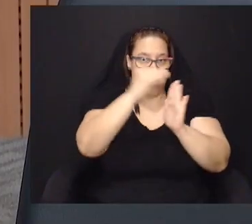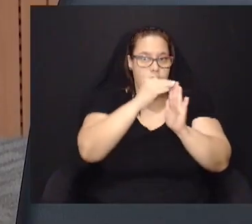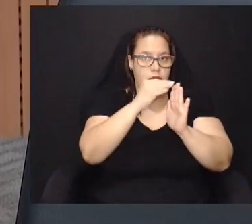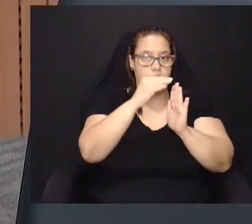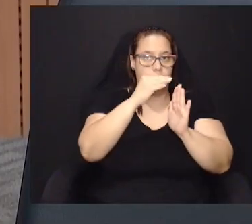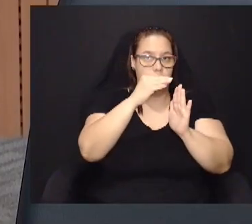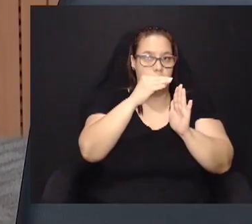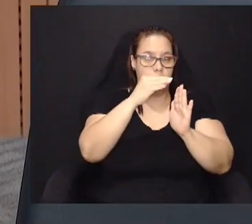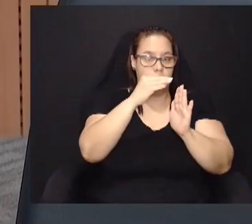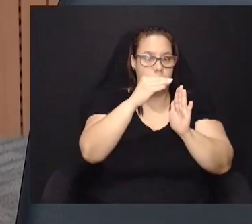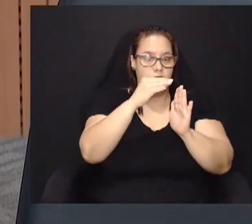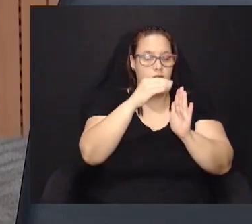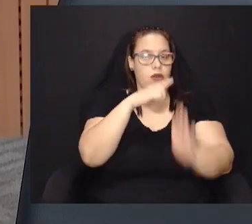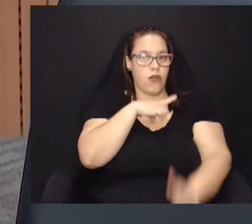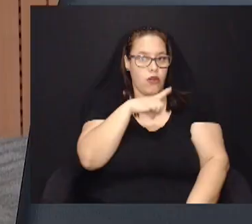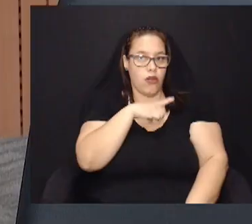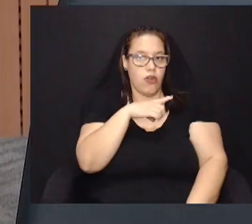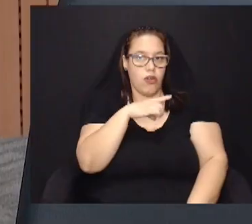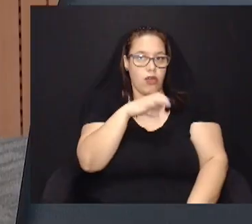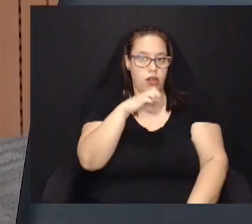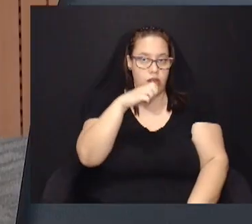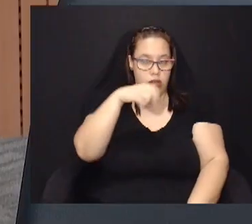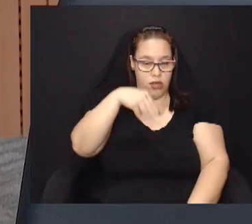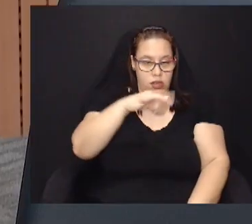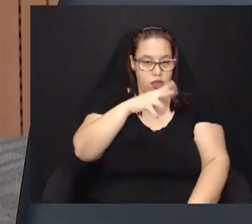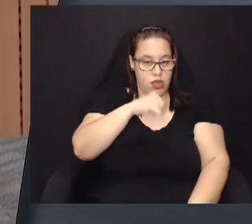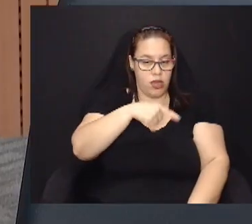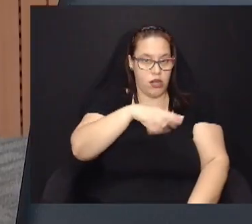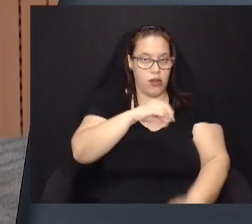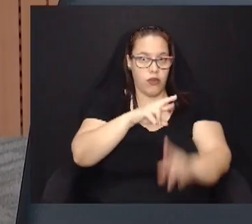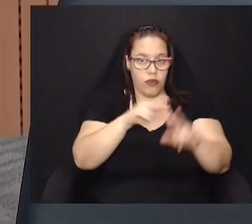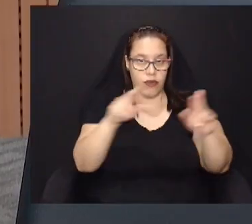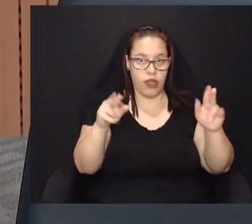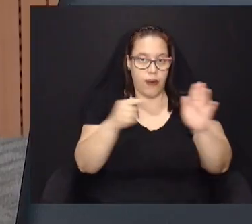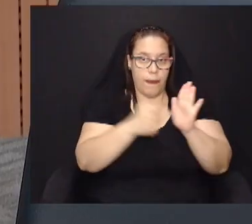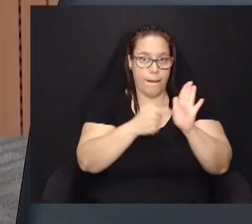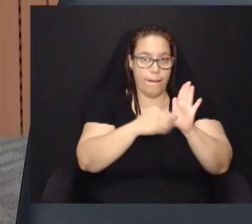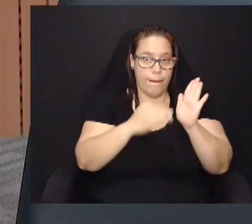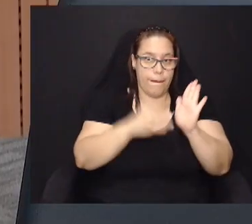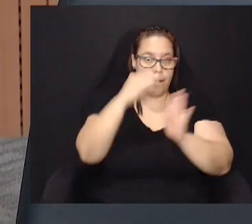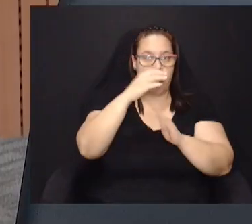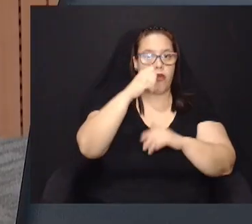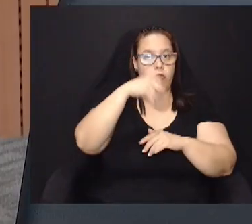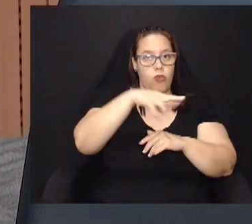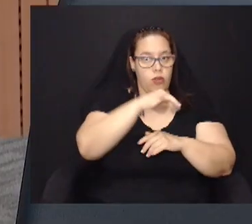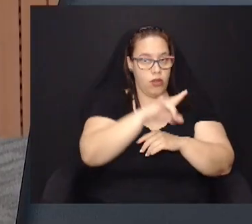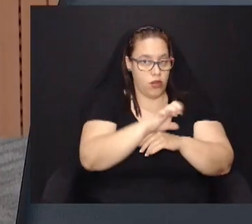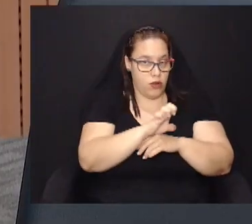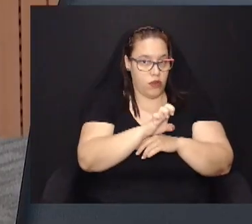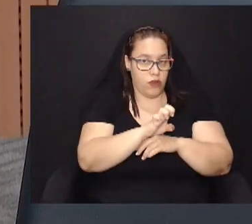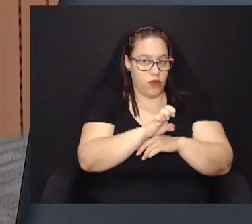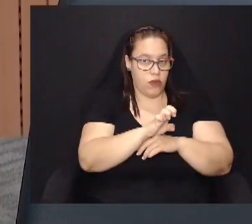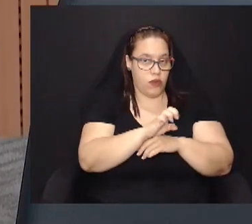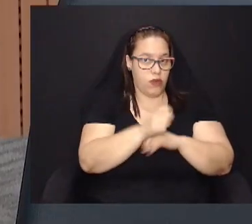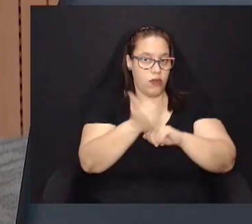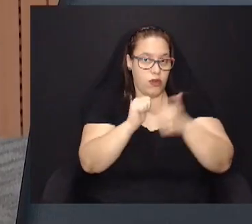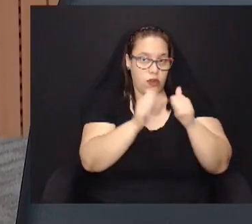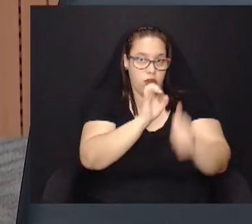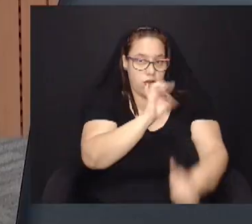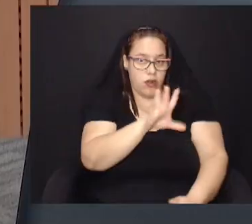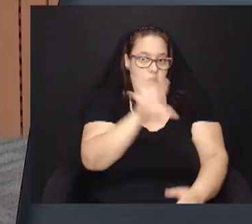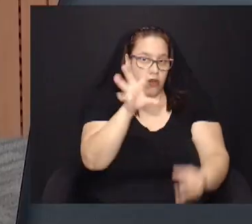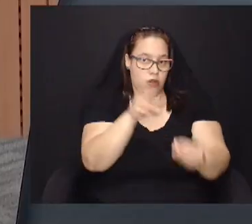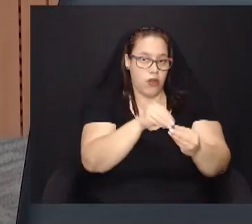Então, se tiver lá entretenimento entre diversos, ele for de maior incomodidade, vai ser considerado isso na análise. Era só um complemento